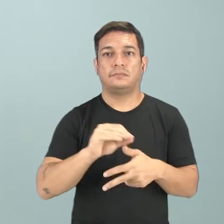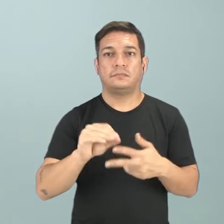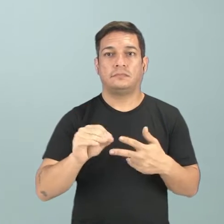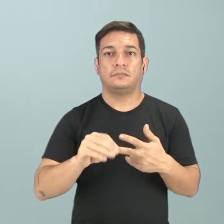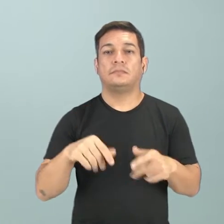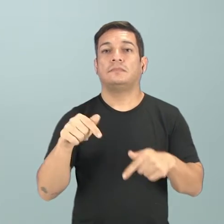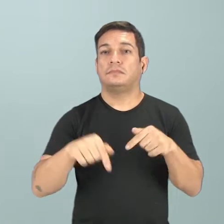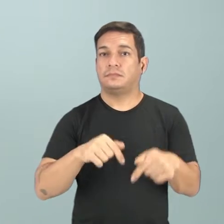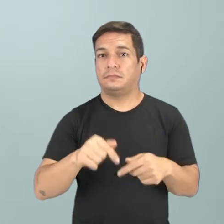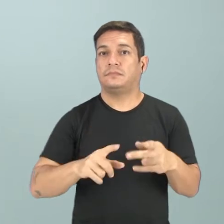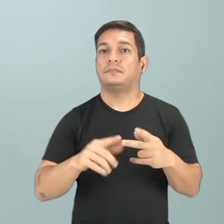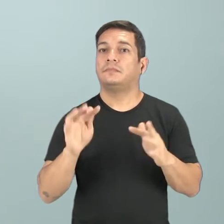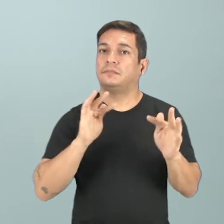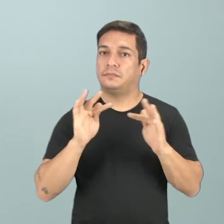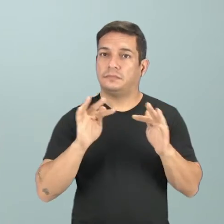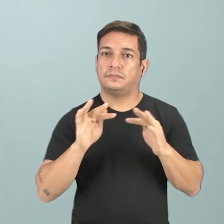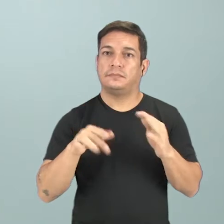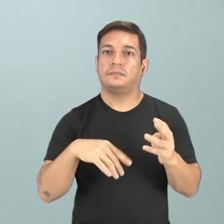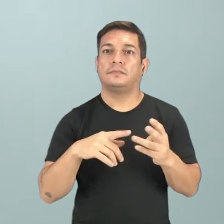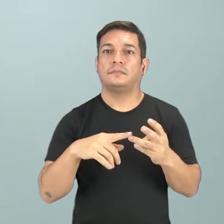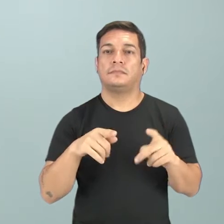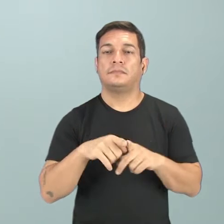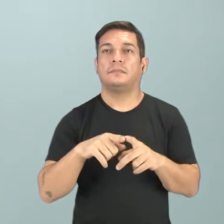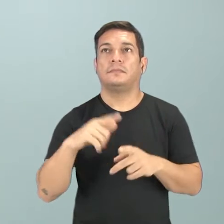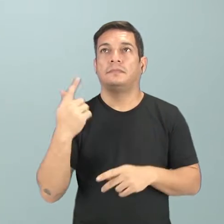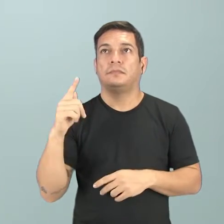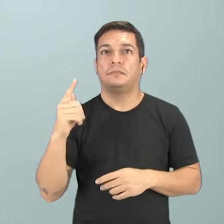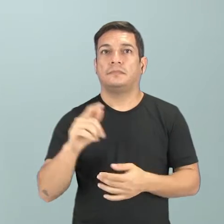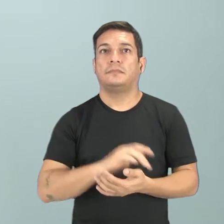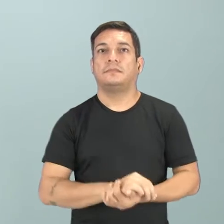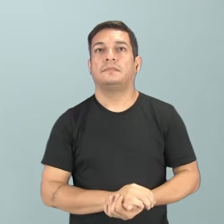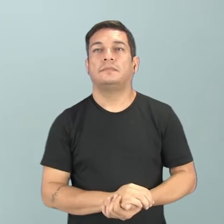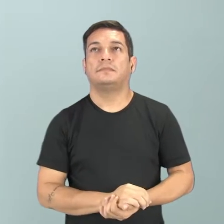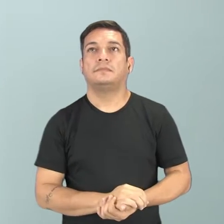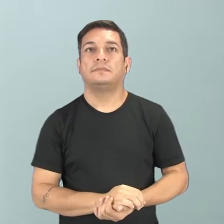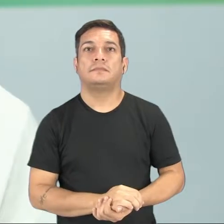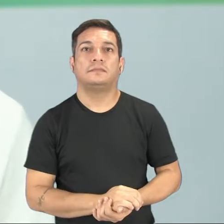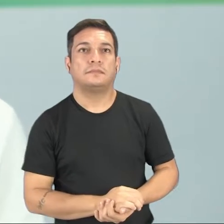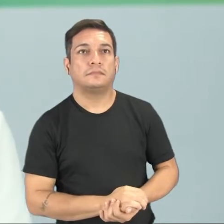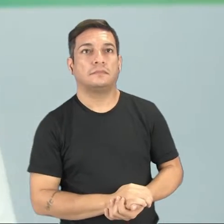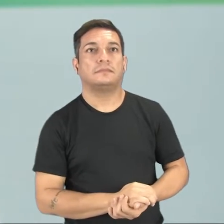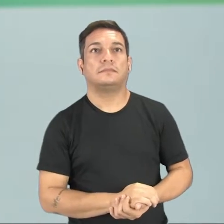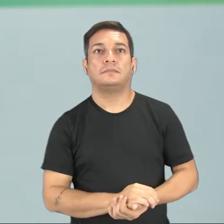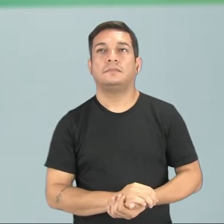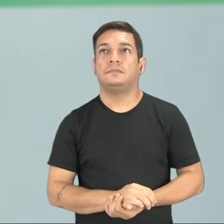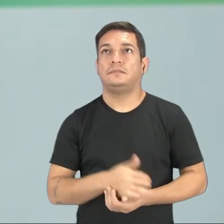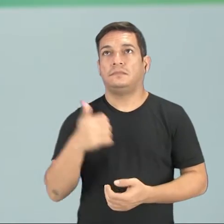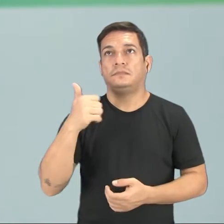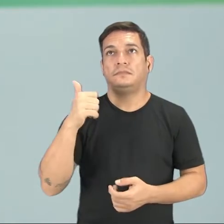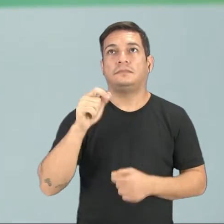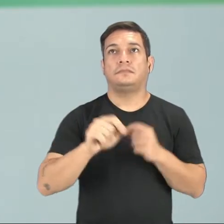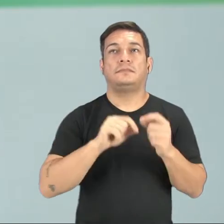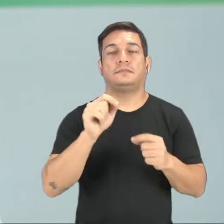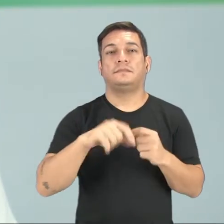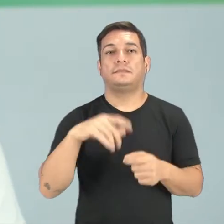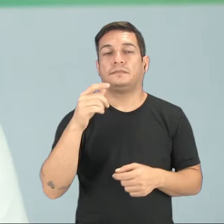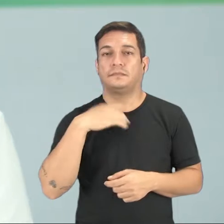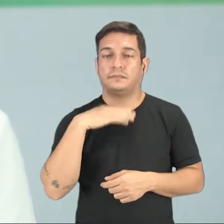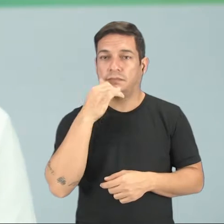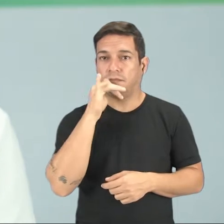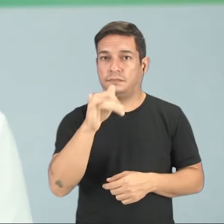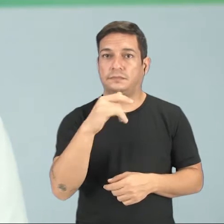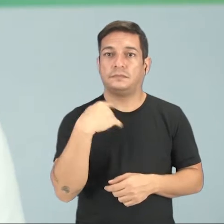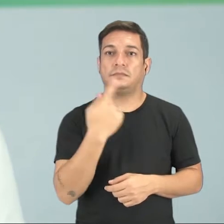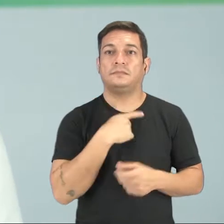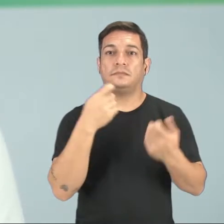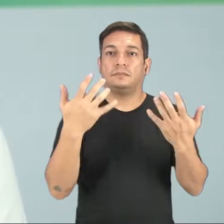Química, de Física e até mesmo em Geografia. A primeira fonte de energia que nós iremos